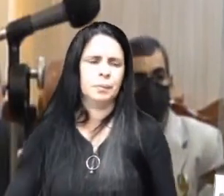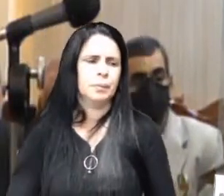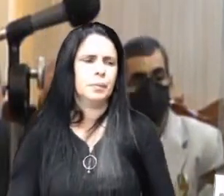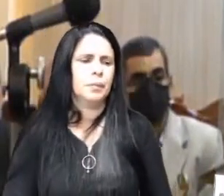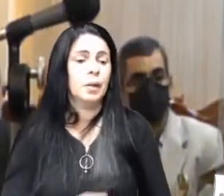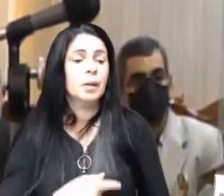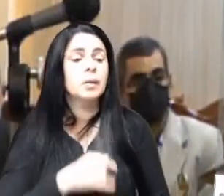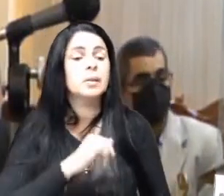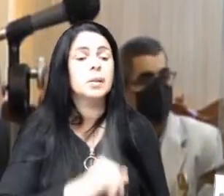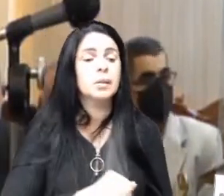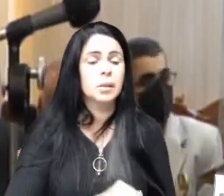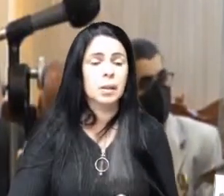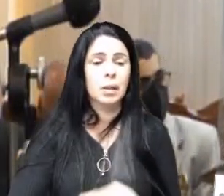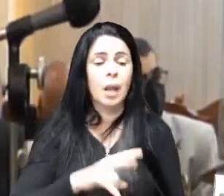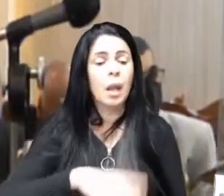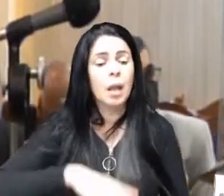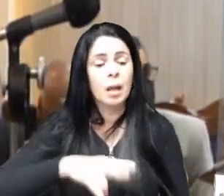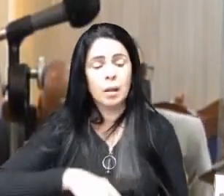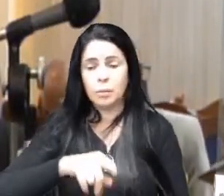E disse, leiam vocês.